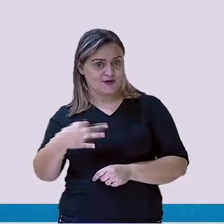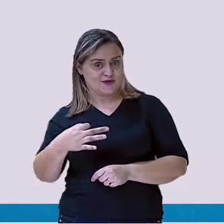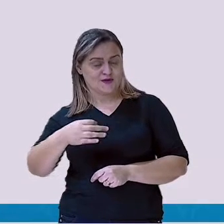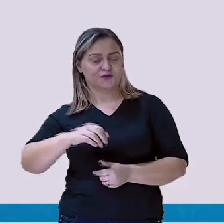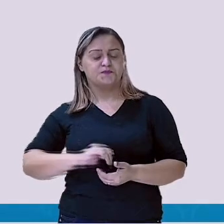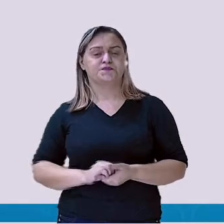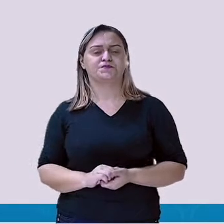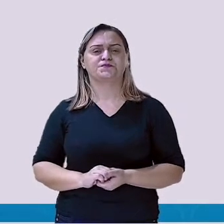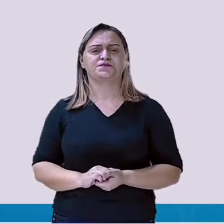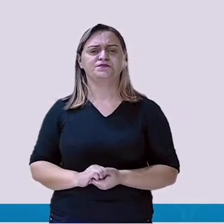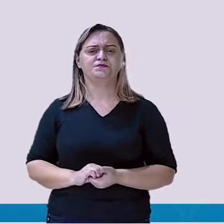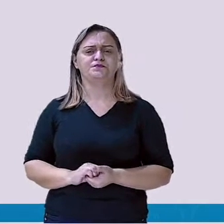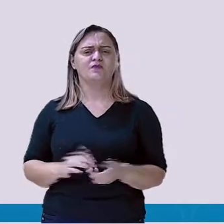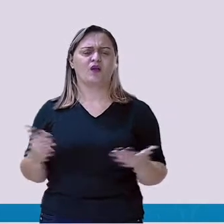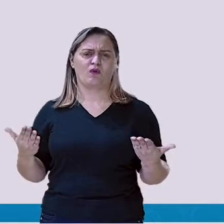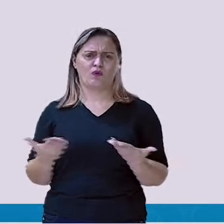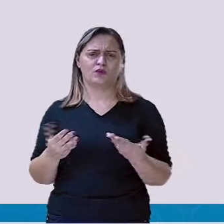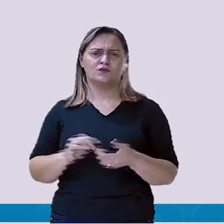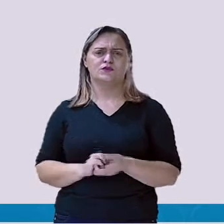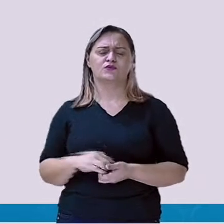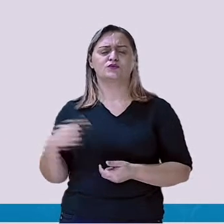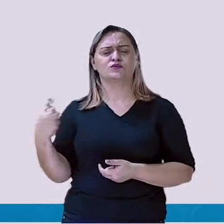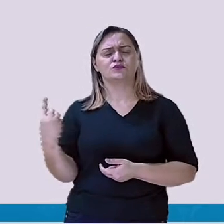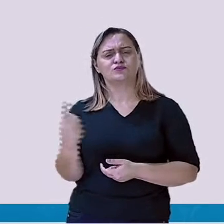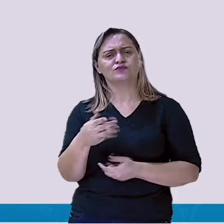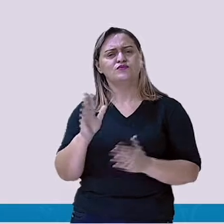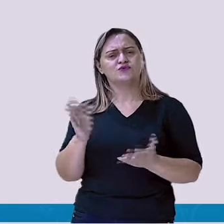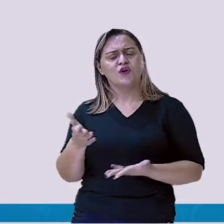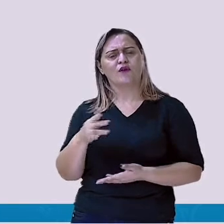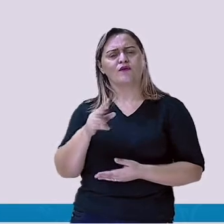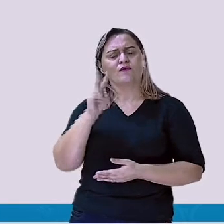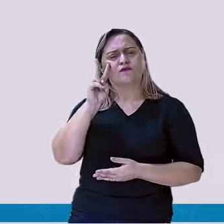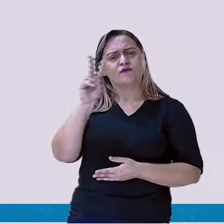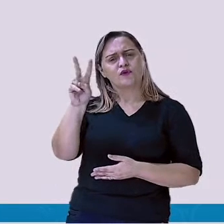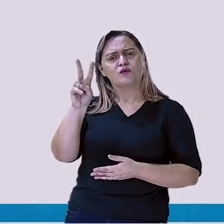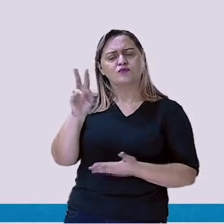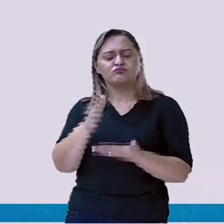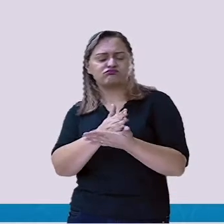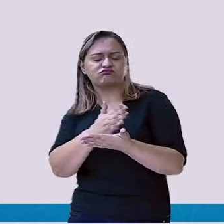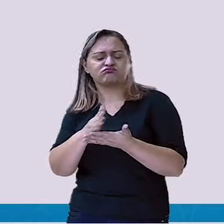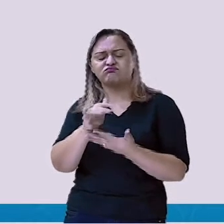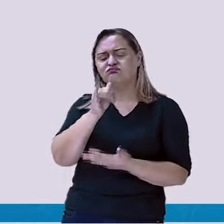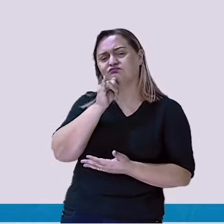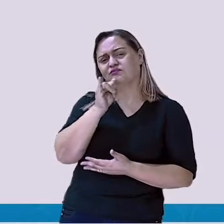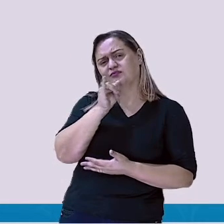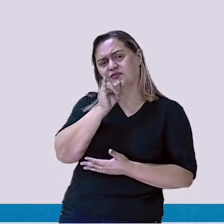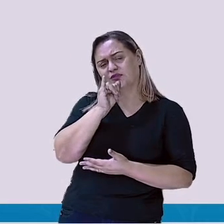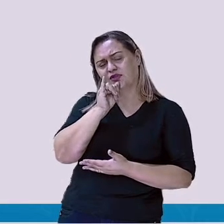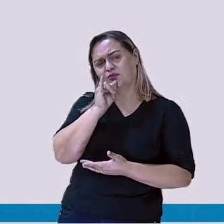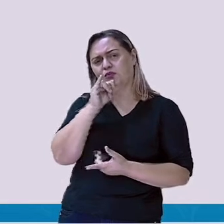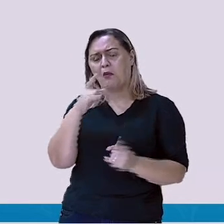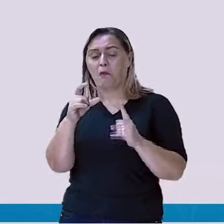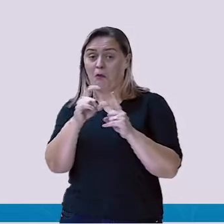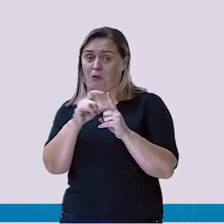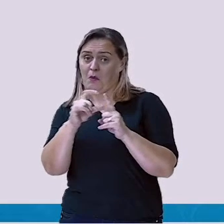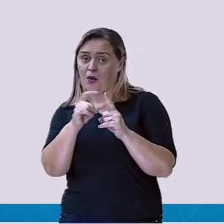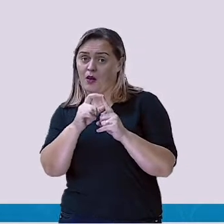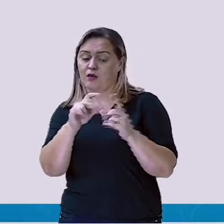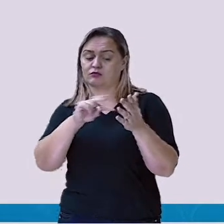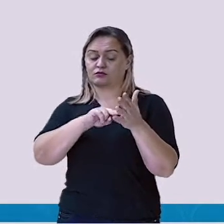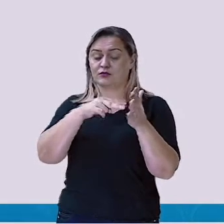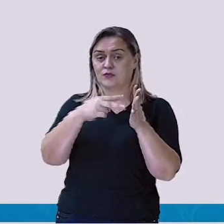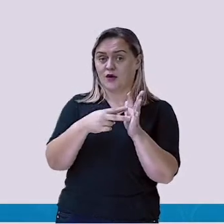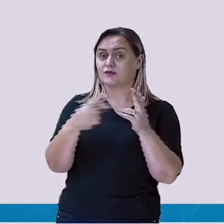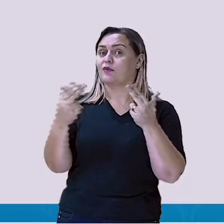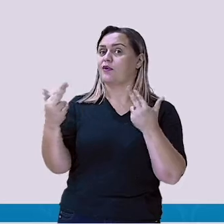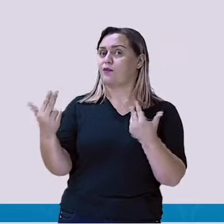Após vermos os exemplos anteriores, percebemos que as palavras possuem significado, mas não são as